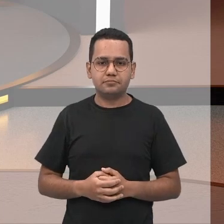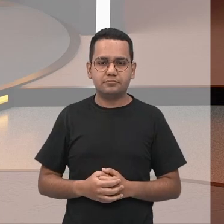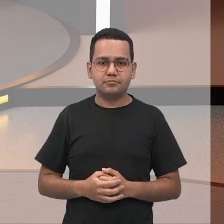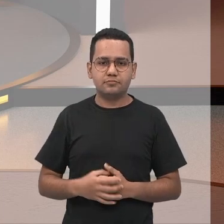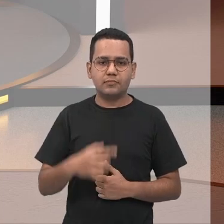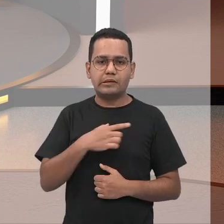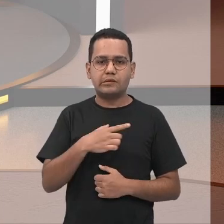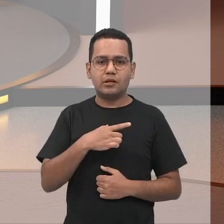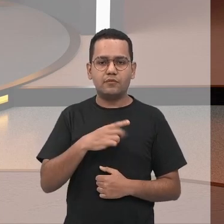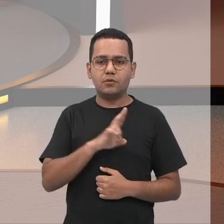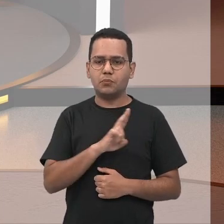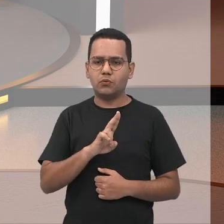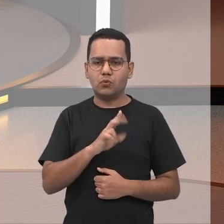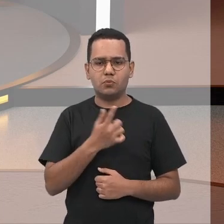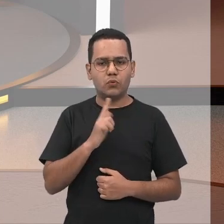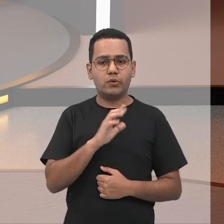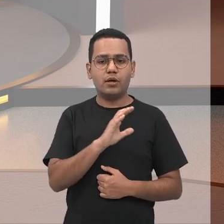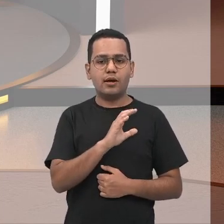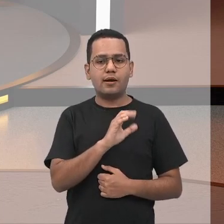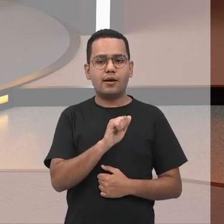de Caramuru,